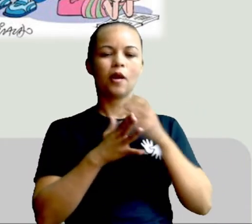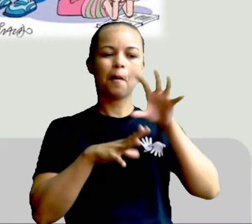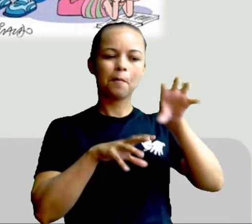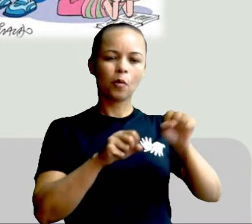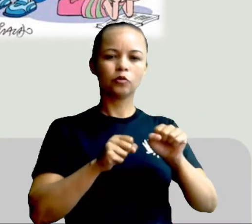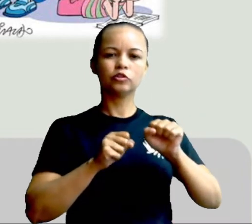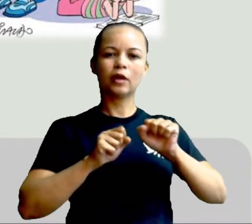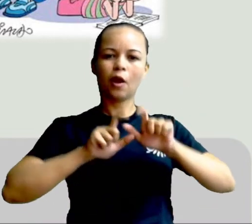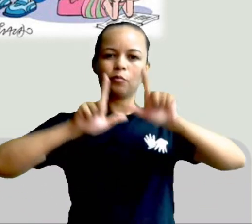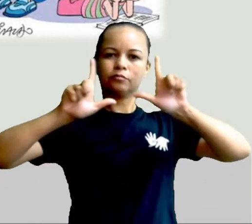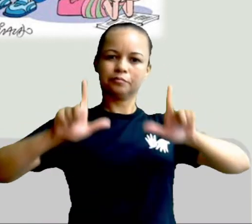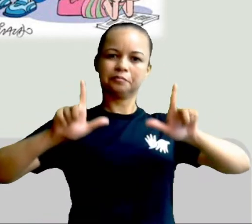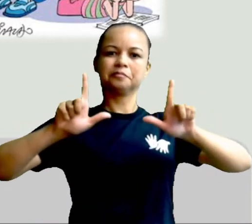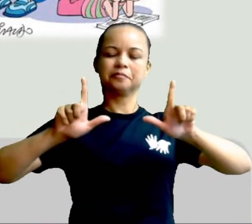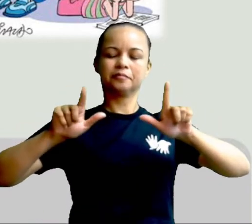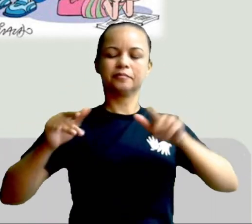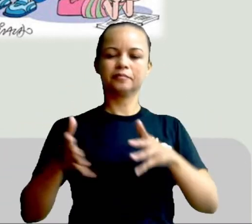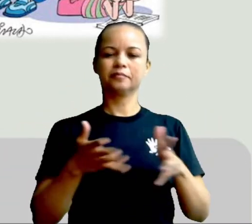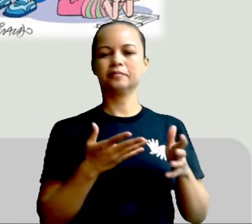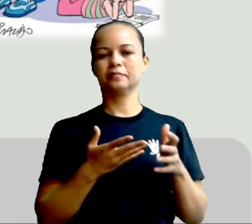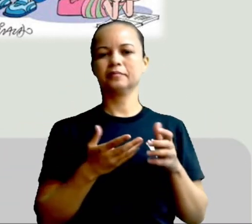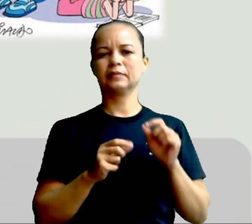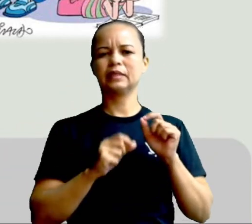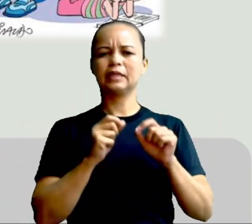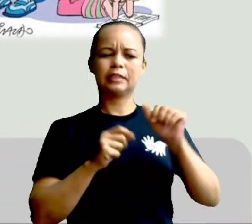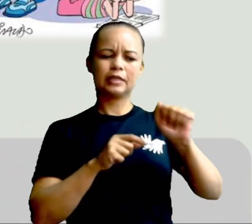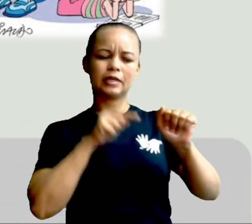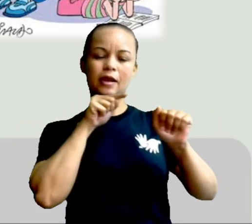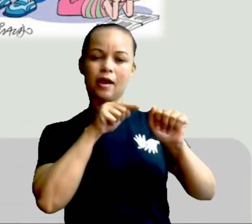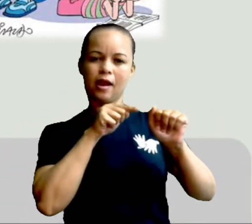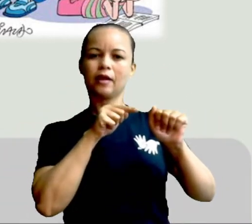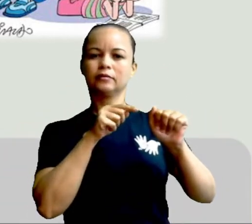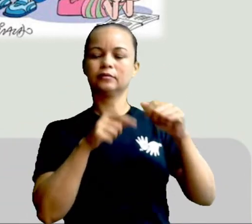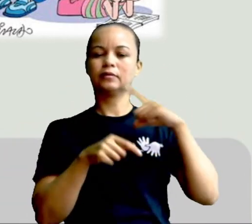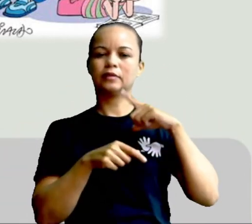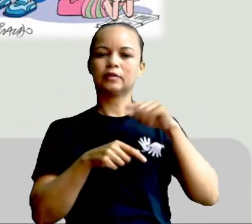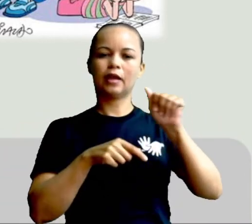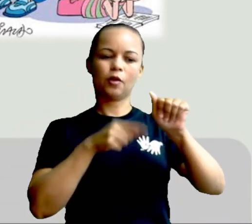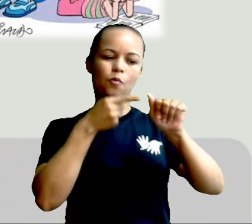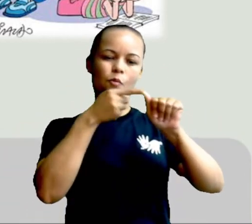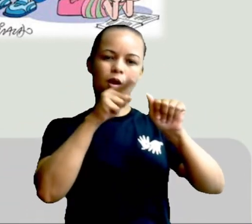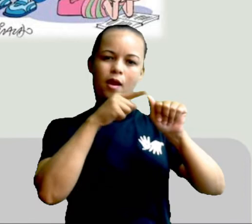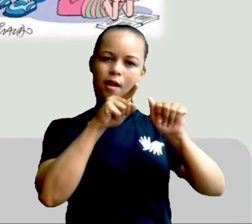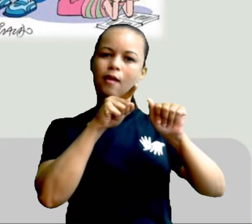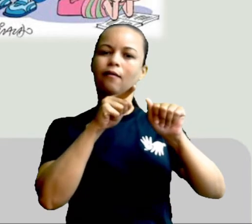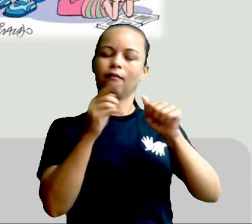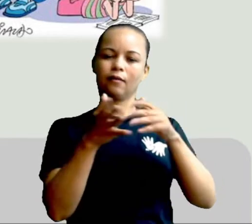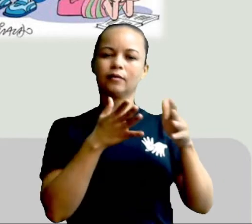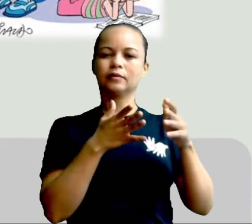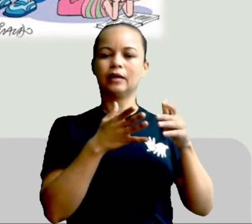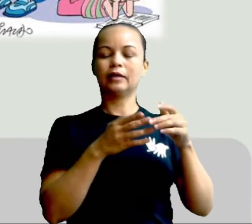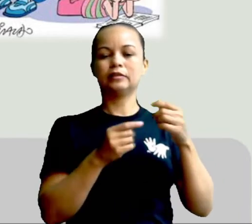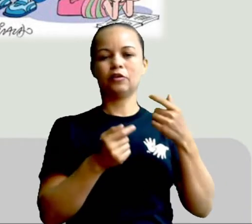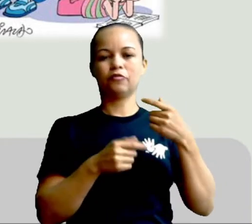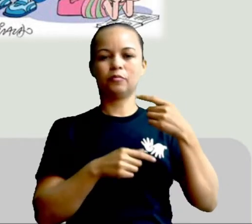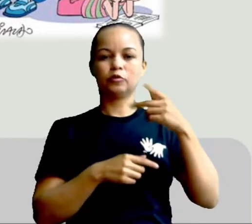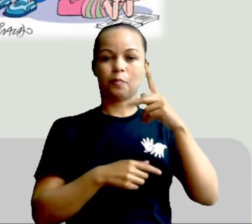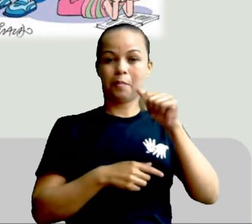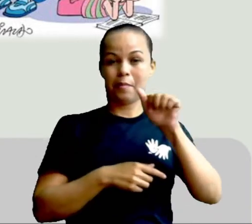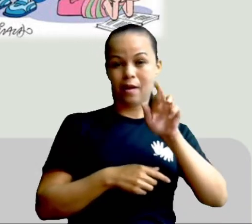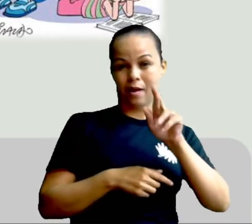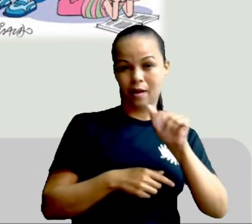buscar os diplomas. Então, esse A a gente percebe aí que ele também está com crase, né? Então, vão, no caso, para